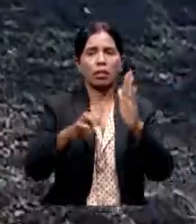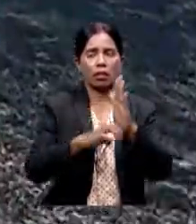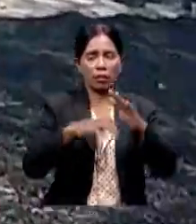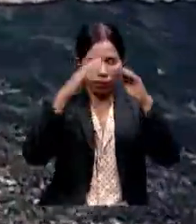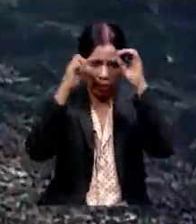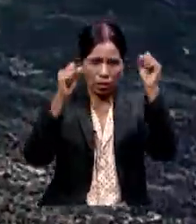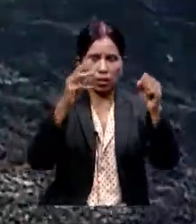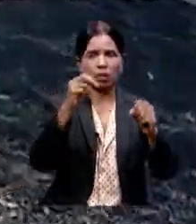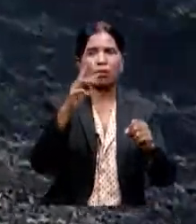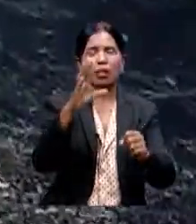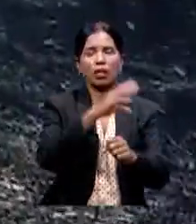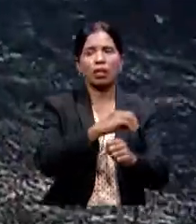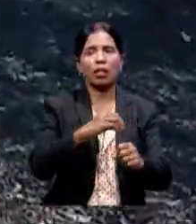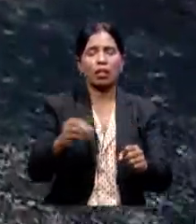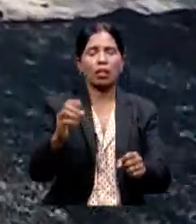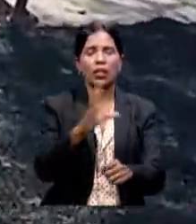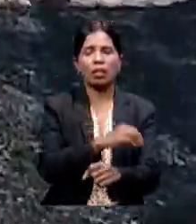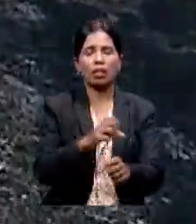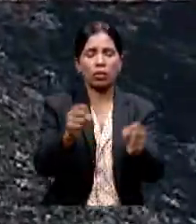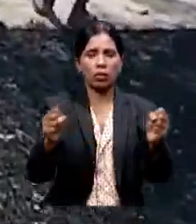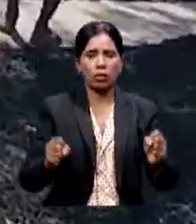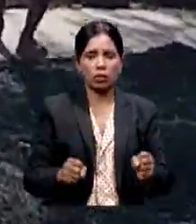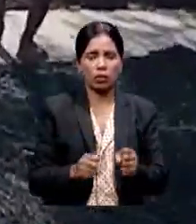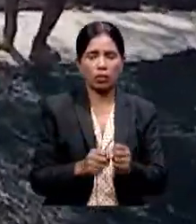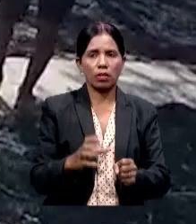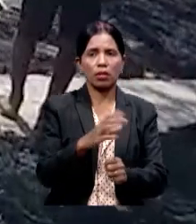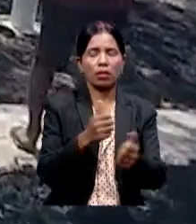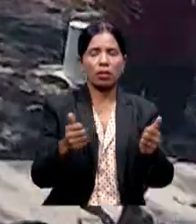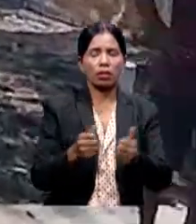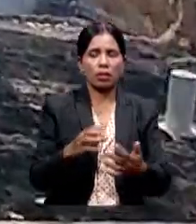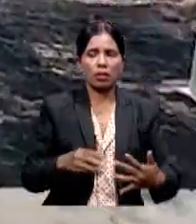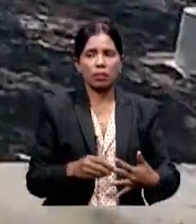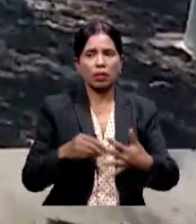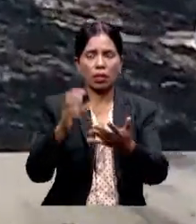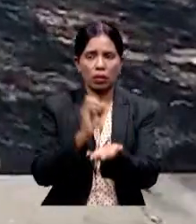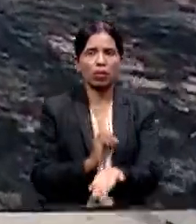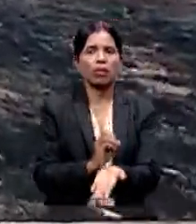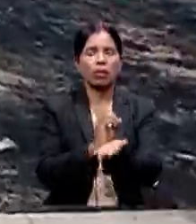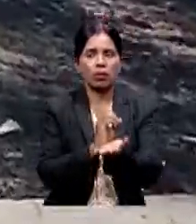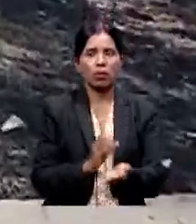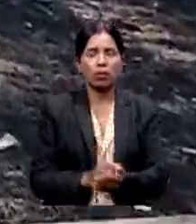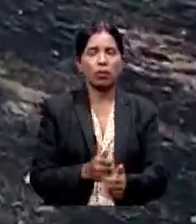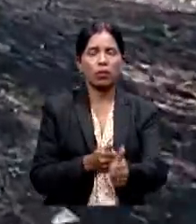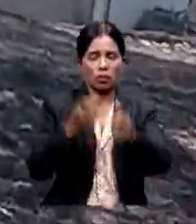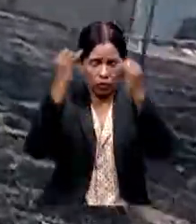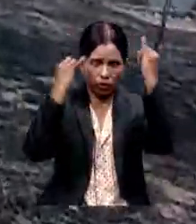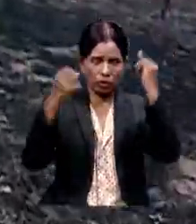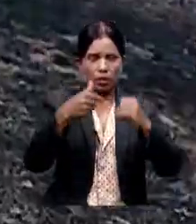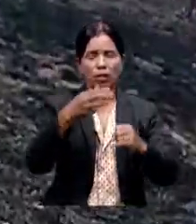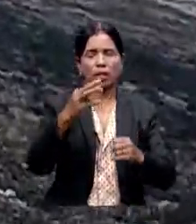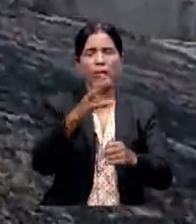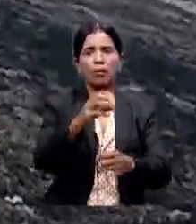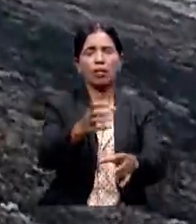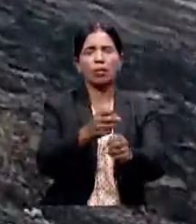Maria Alcatiri neve localiza a Fulolo, suku costa, região administrativa especial e Kusi Ambeno. Tur informação neve gemen recolha